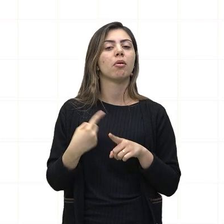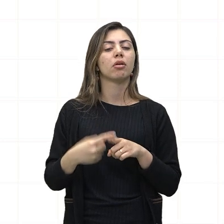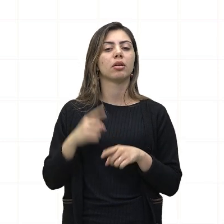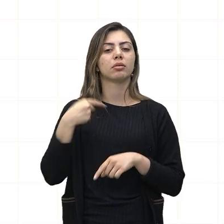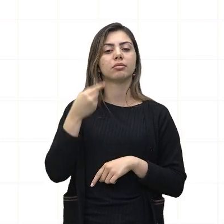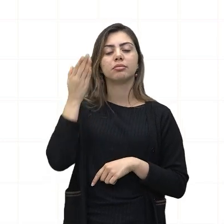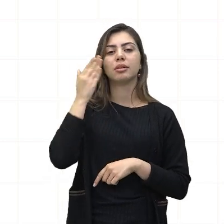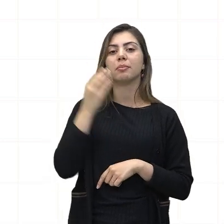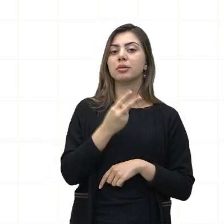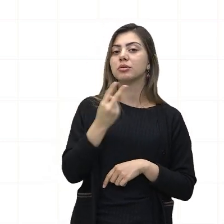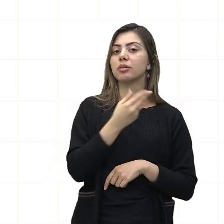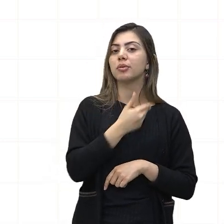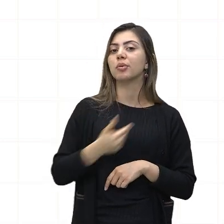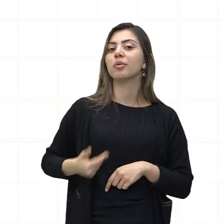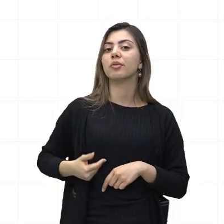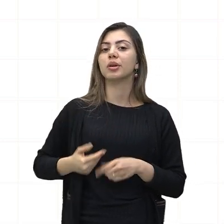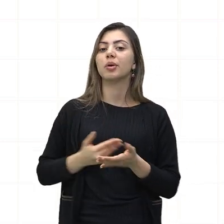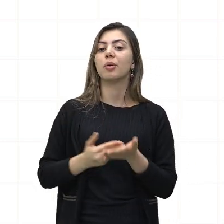reinado começa quando?